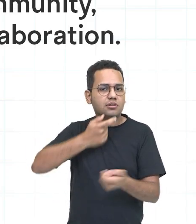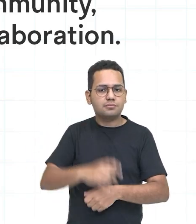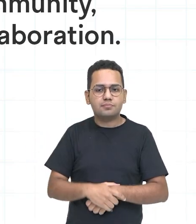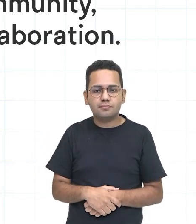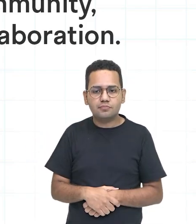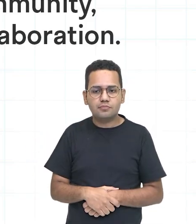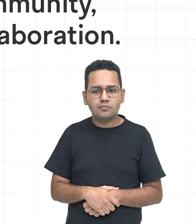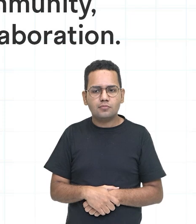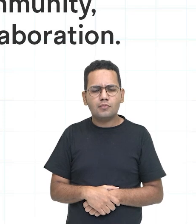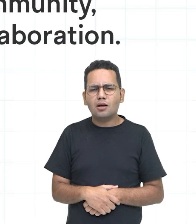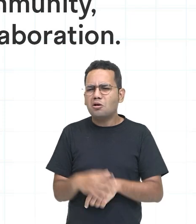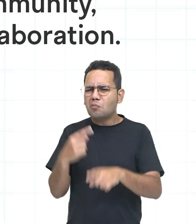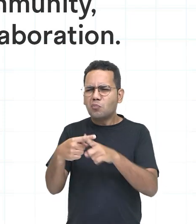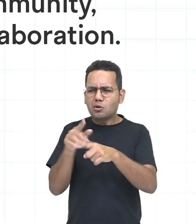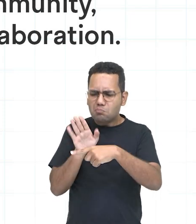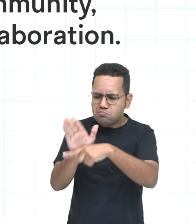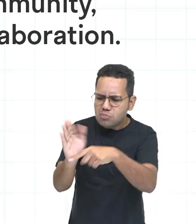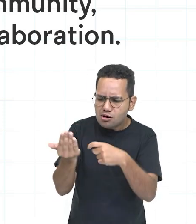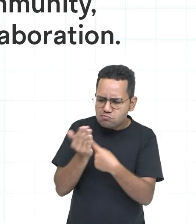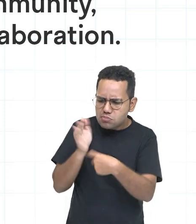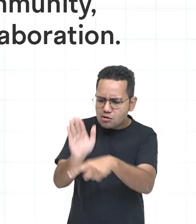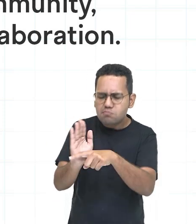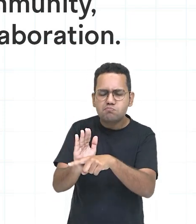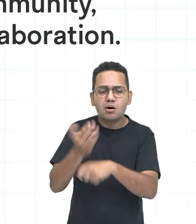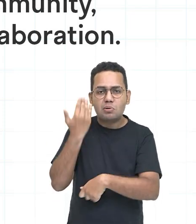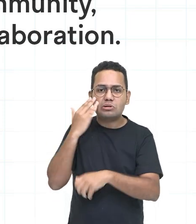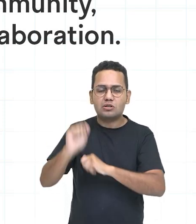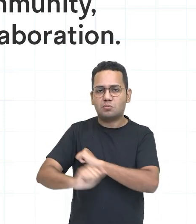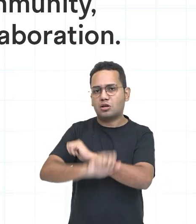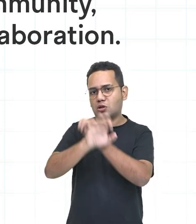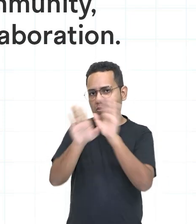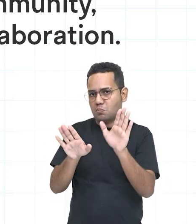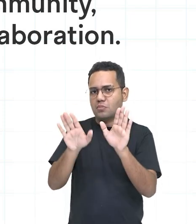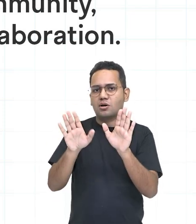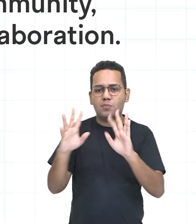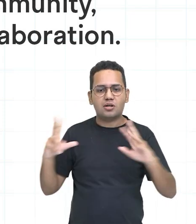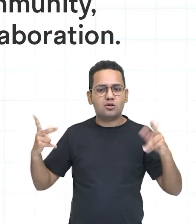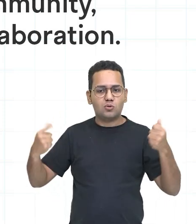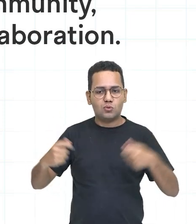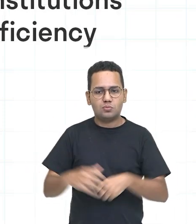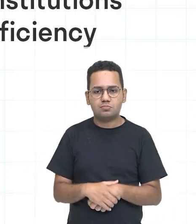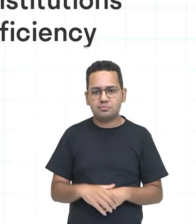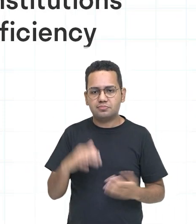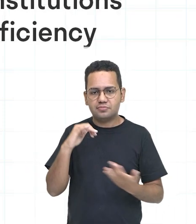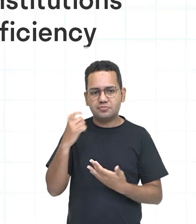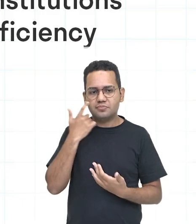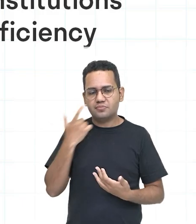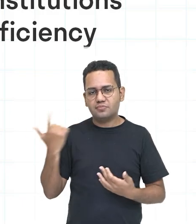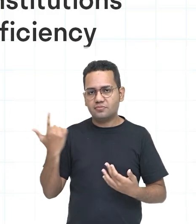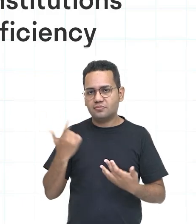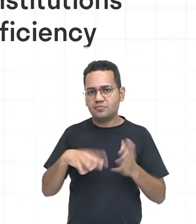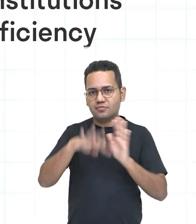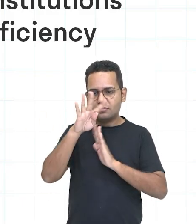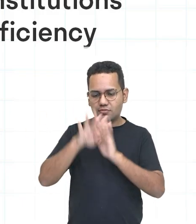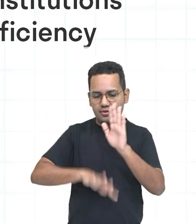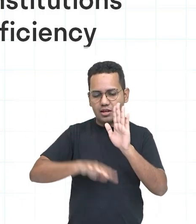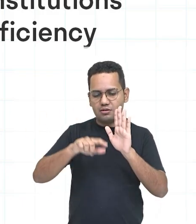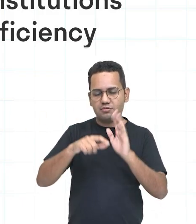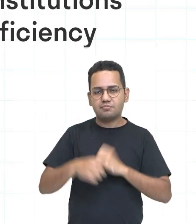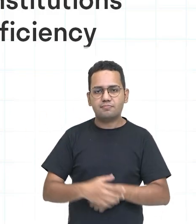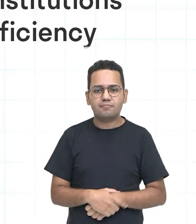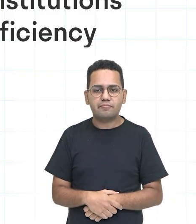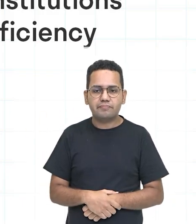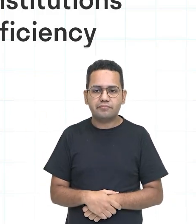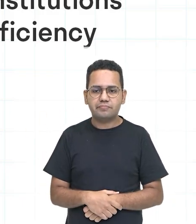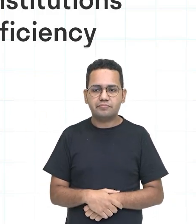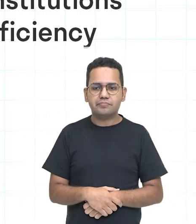maior entre os entes, né, da sociedade mundial. Na sequência, o texto continua falando, né?